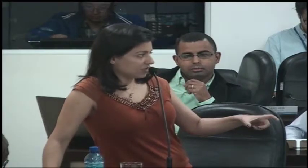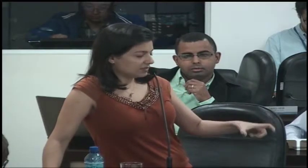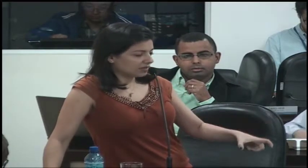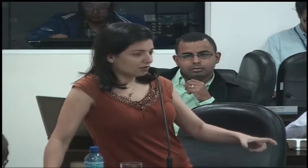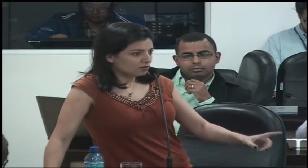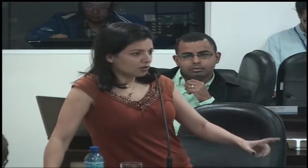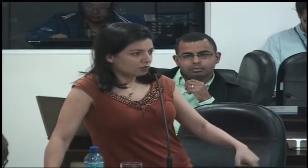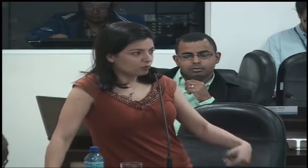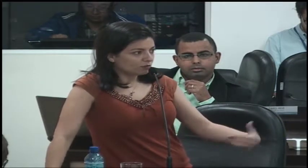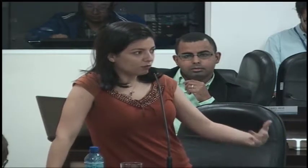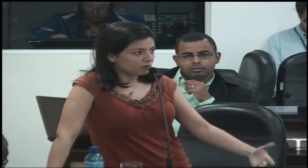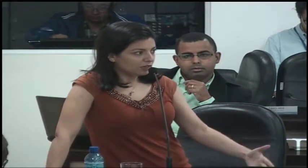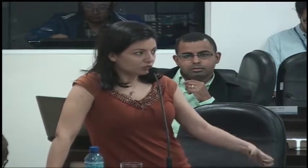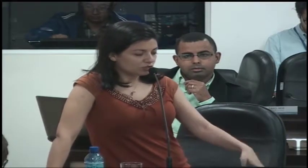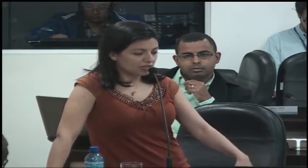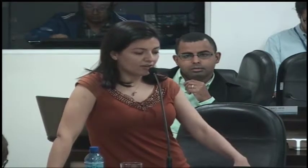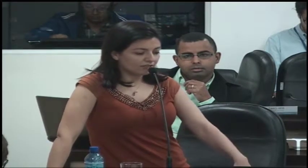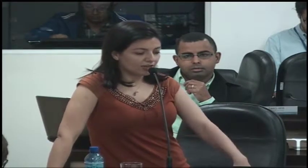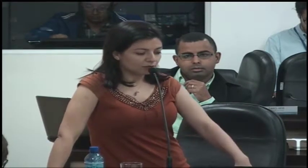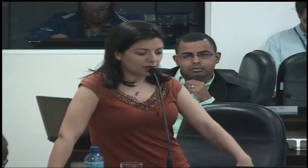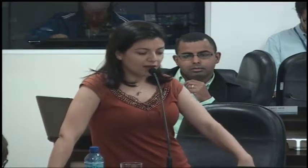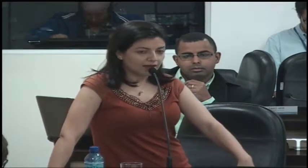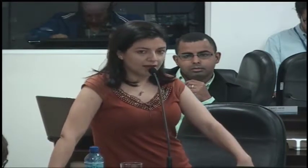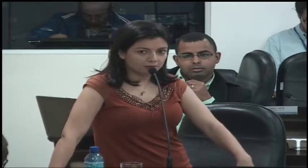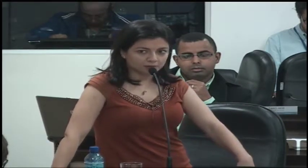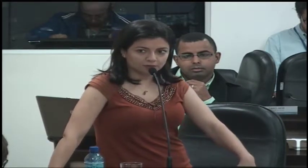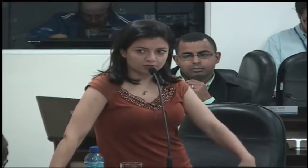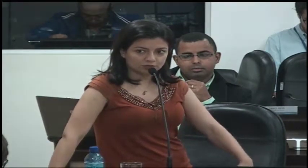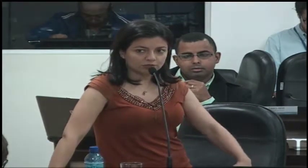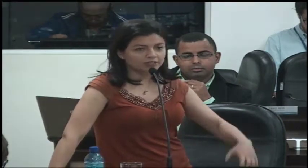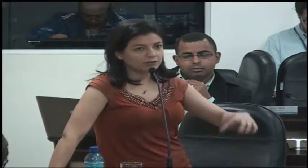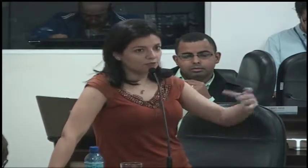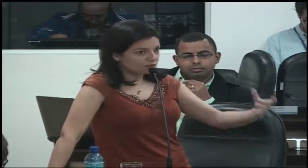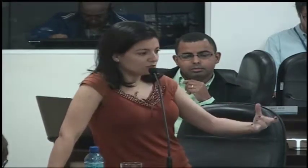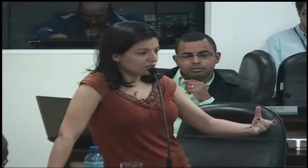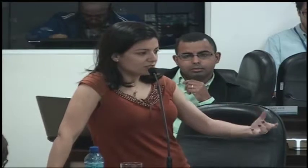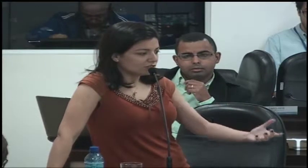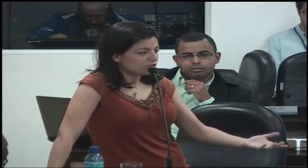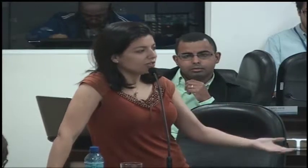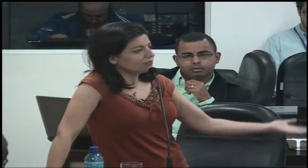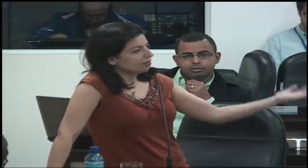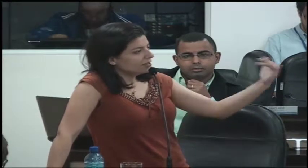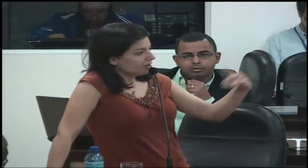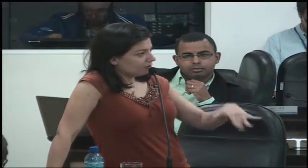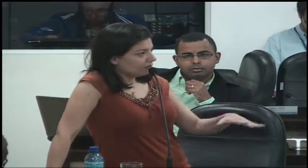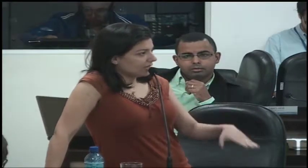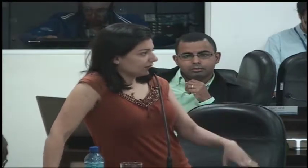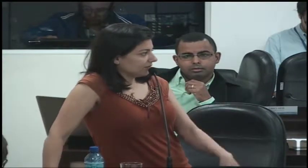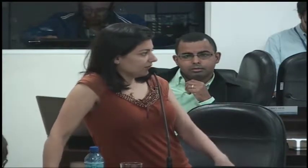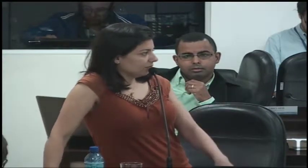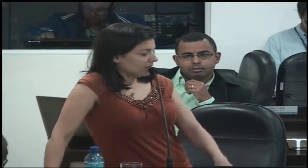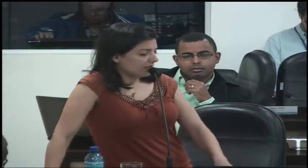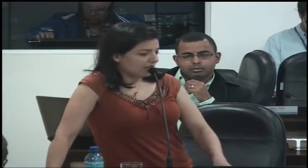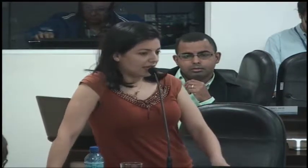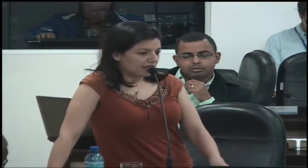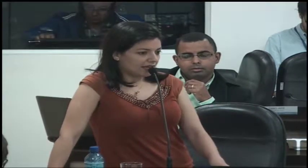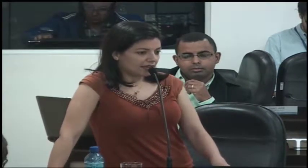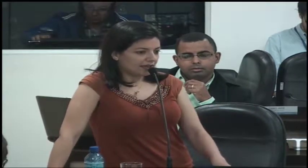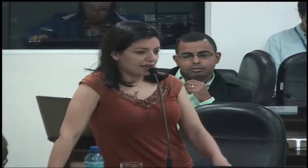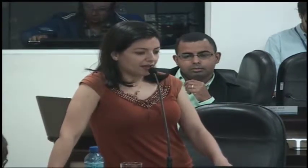na gestão, o Silvio Brito tinha feito a propositura, deu vício de iniciativa, foi então